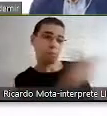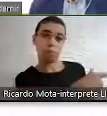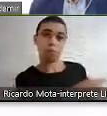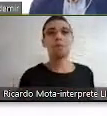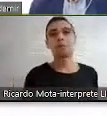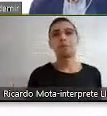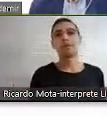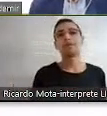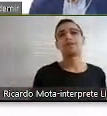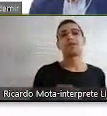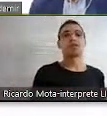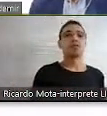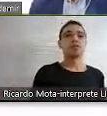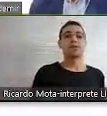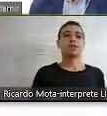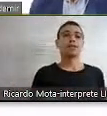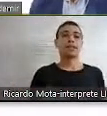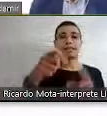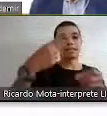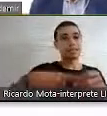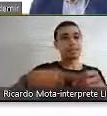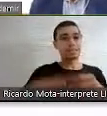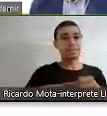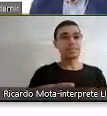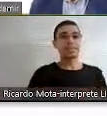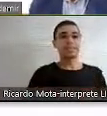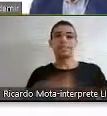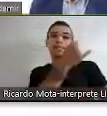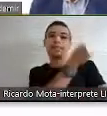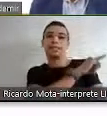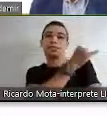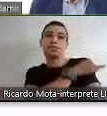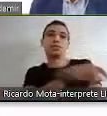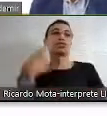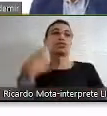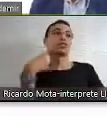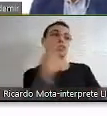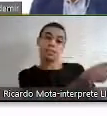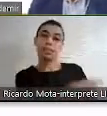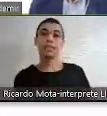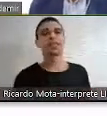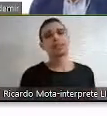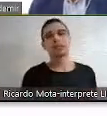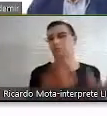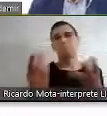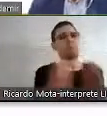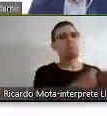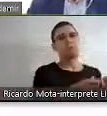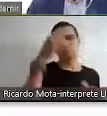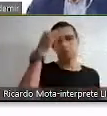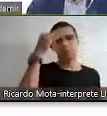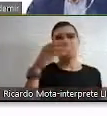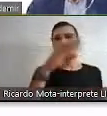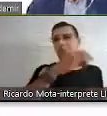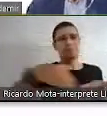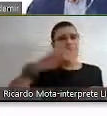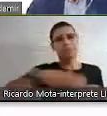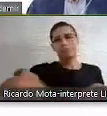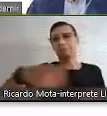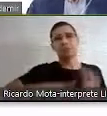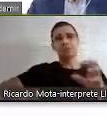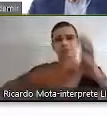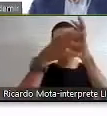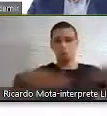Janeiro, 20 andares, com as vítimas fatais, grandes prejuízos materiais. Isso aí culminou aí um alerta